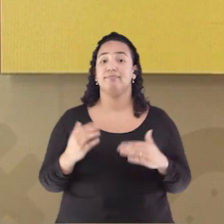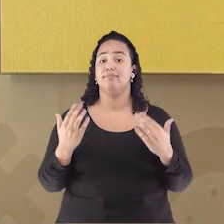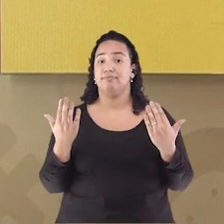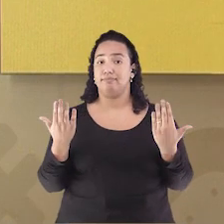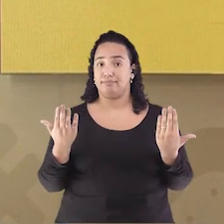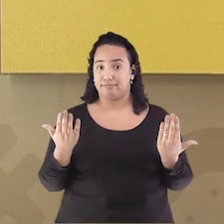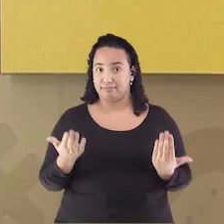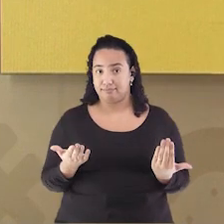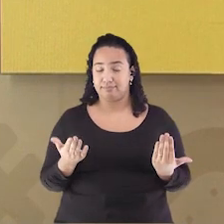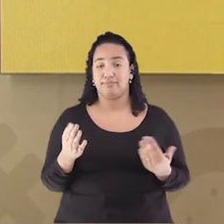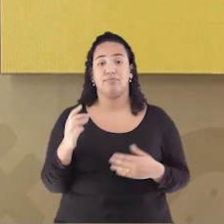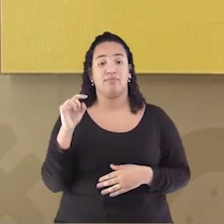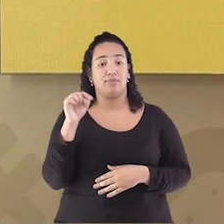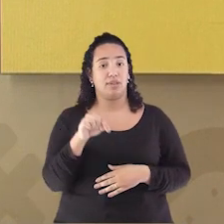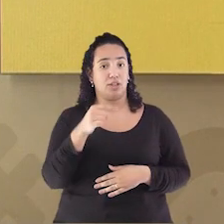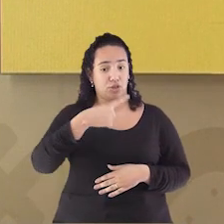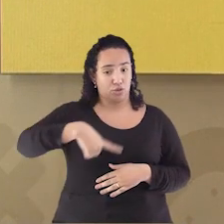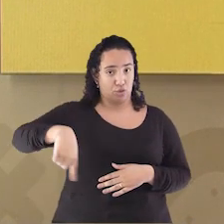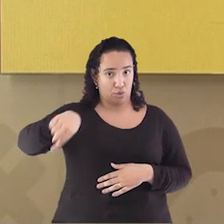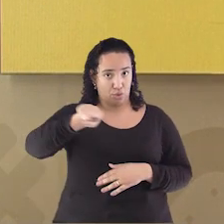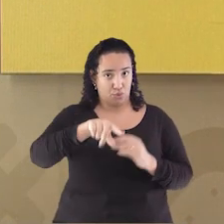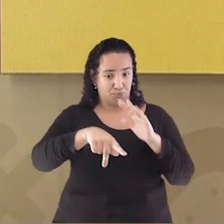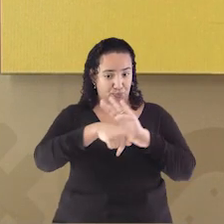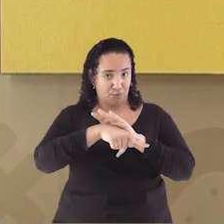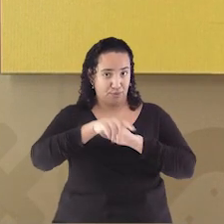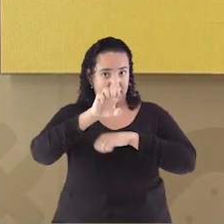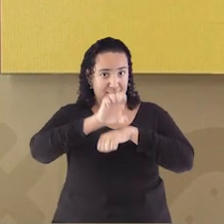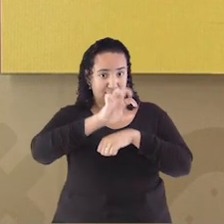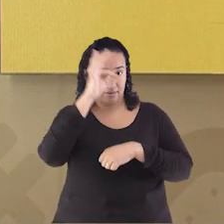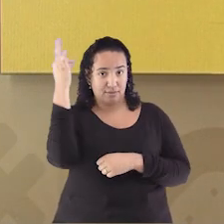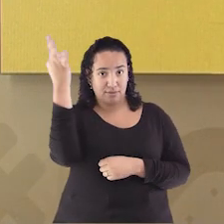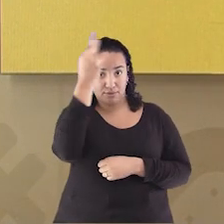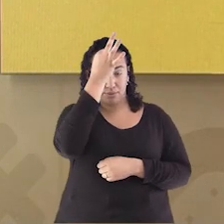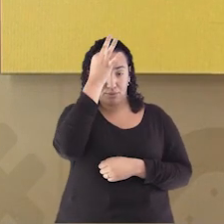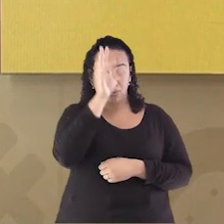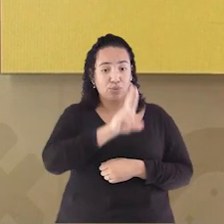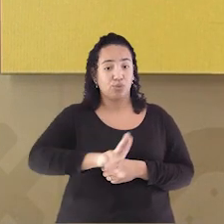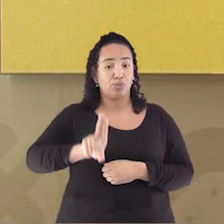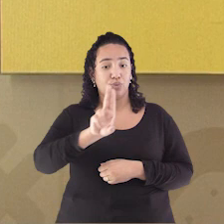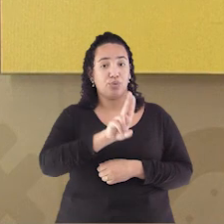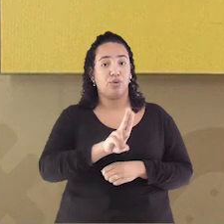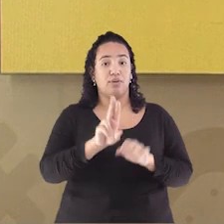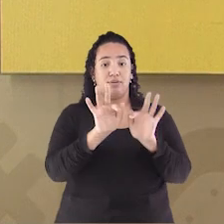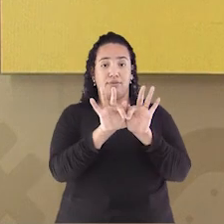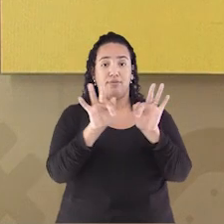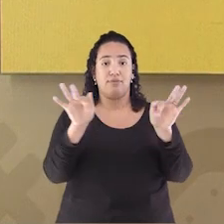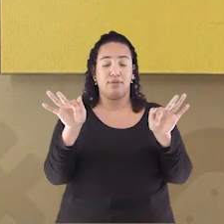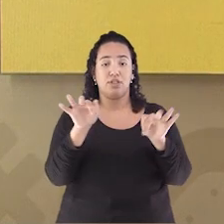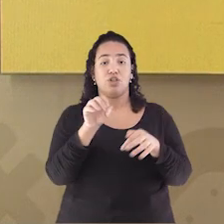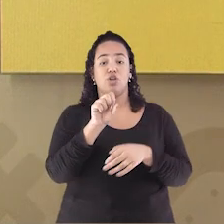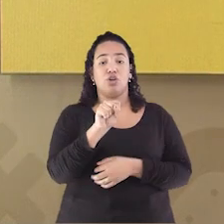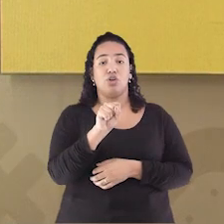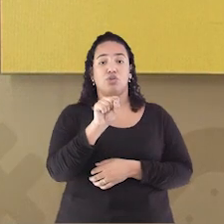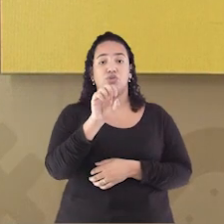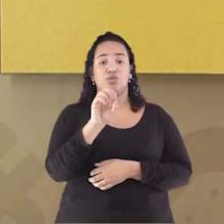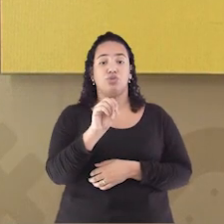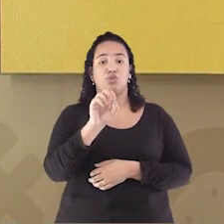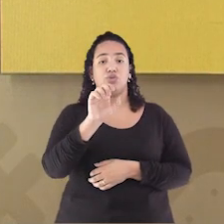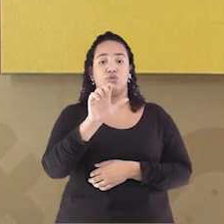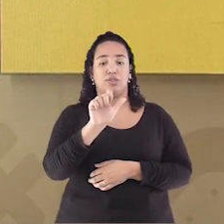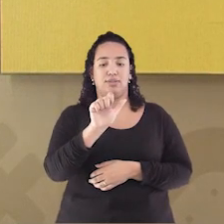mesma forma Nós capixabas Usamos a expressão Saltar do ônibus